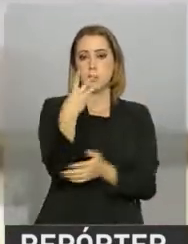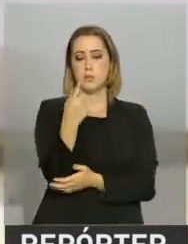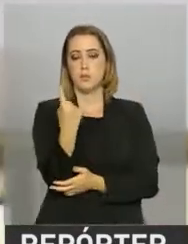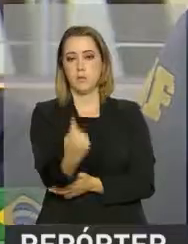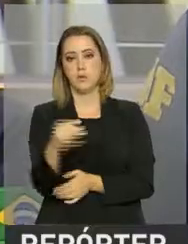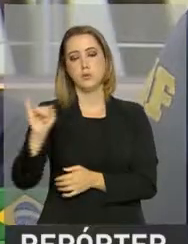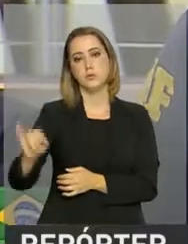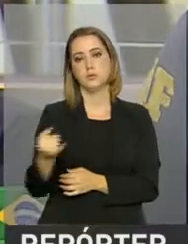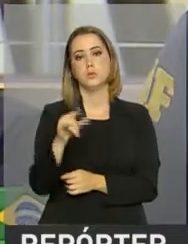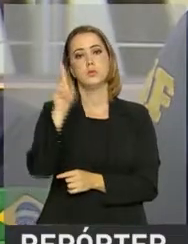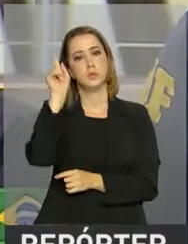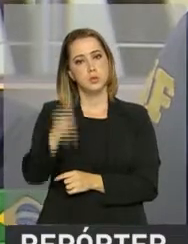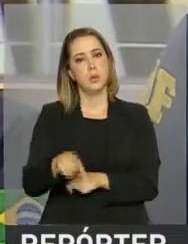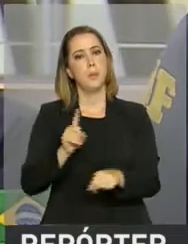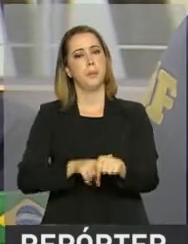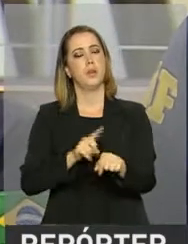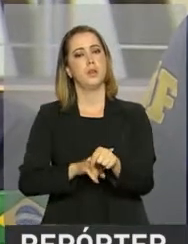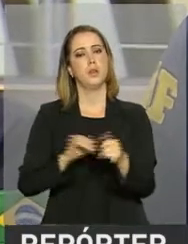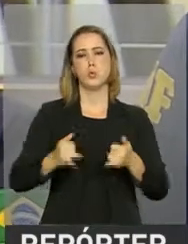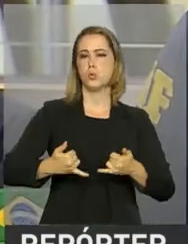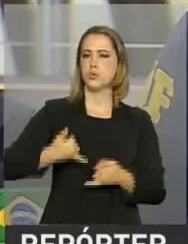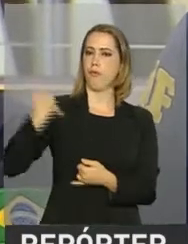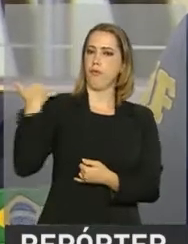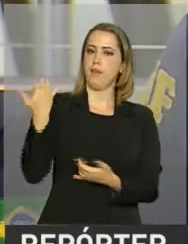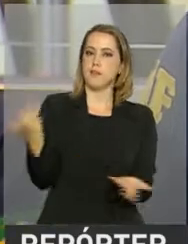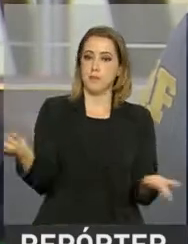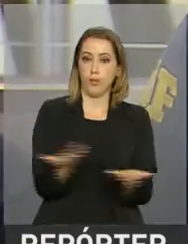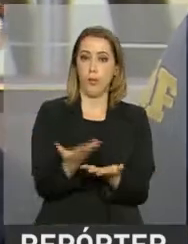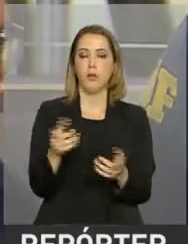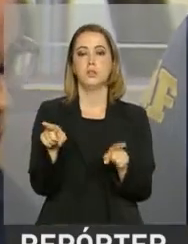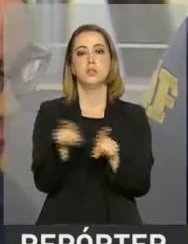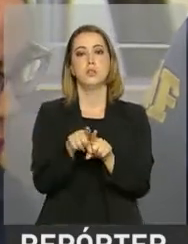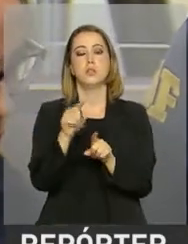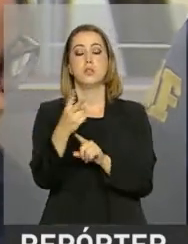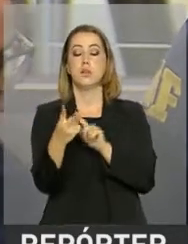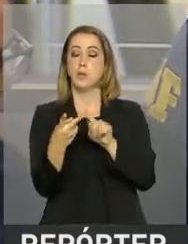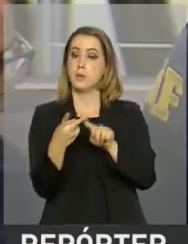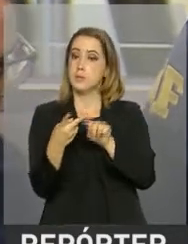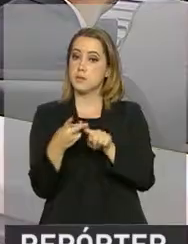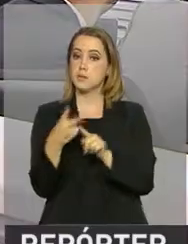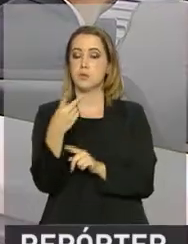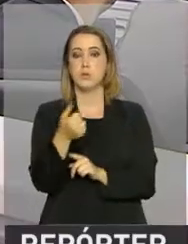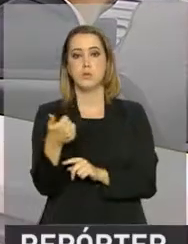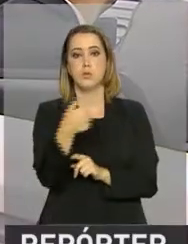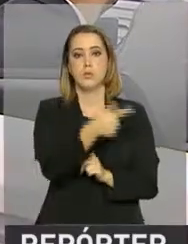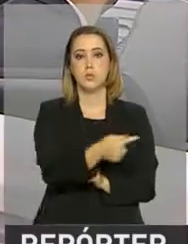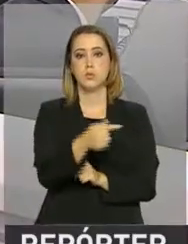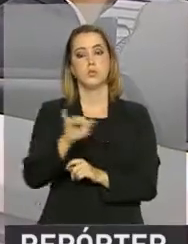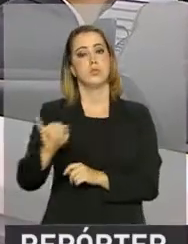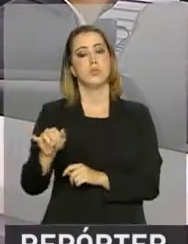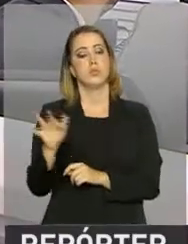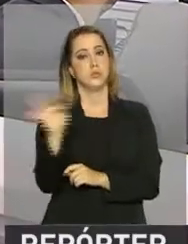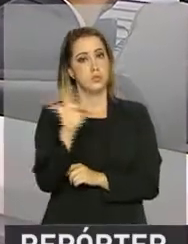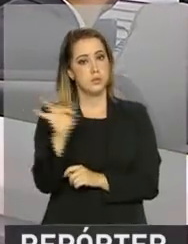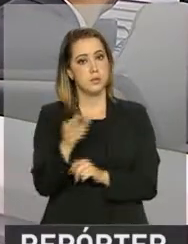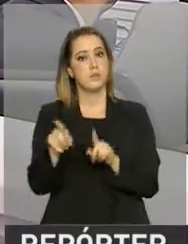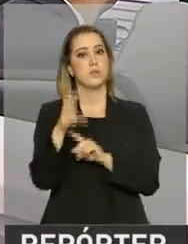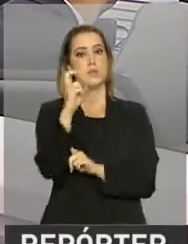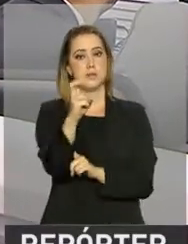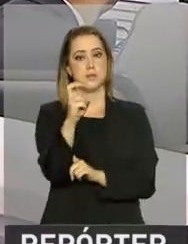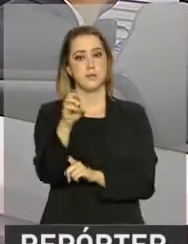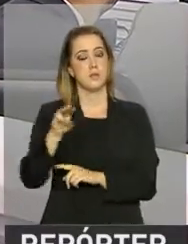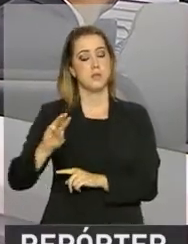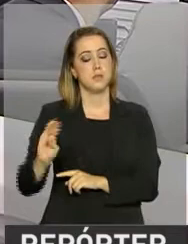de janeiro, época das festas de fim de ano, e a segunda, de 17 de fevereiro a 5 de março, época do